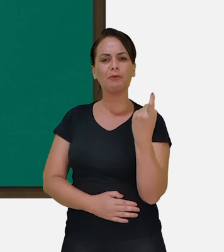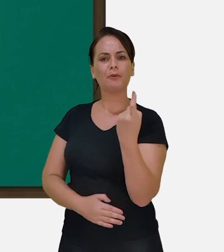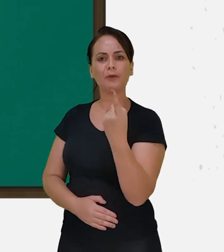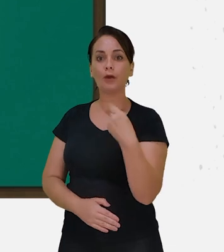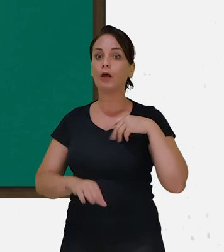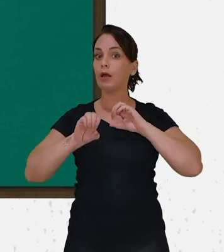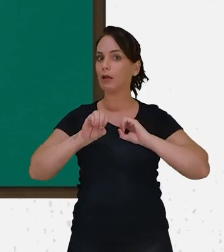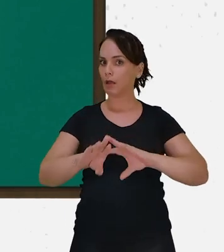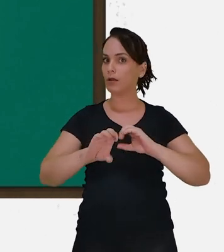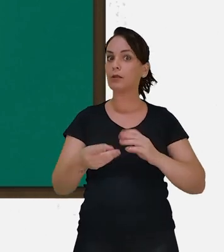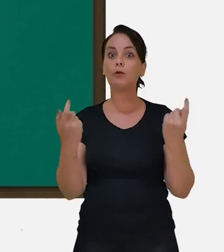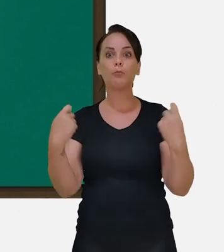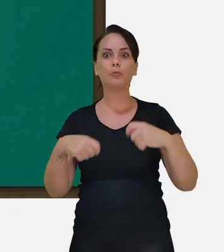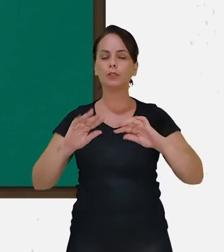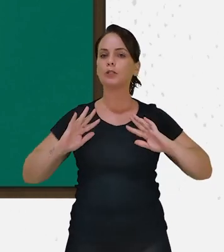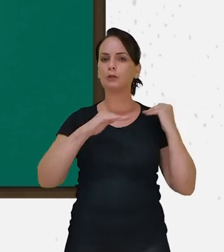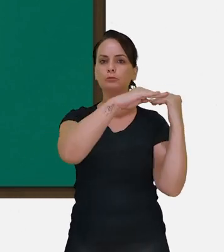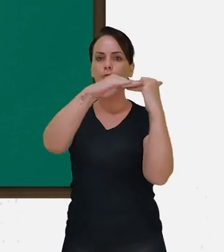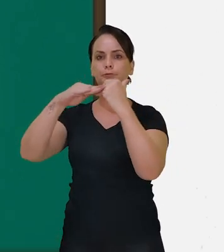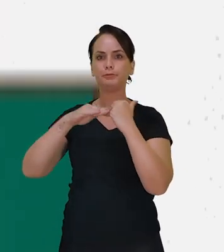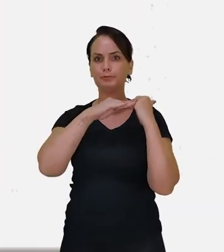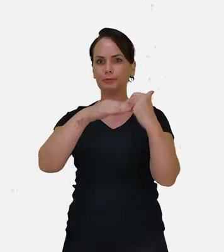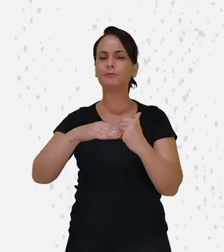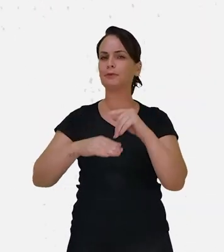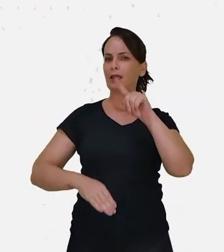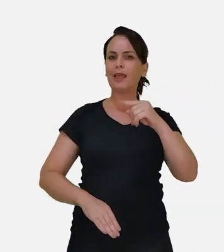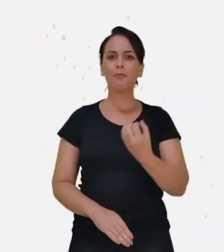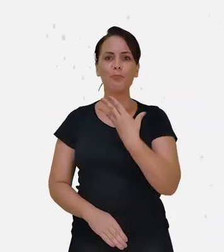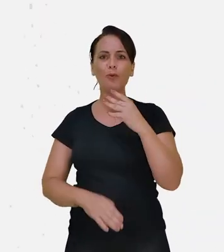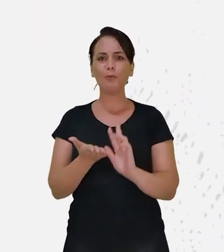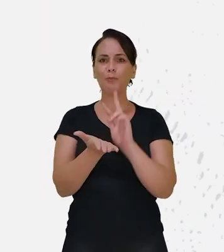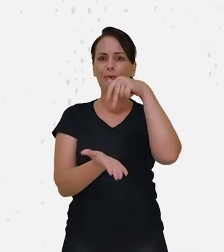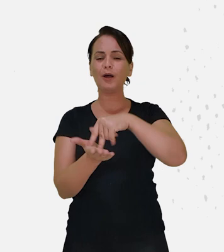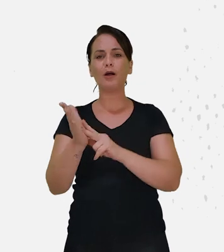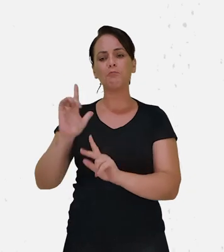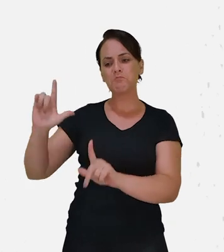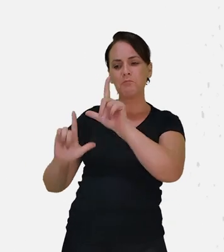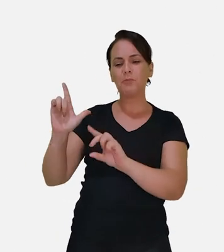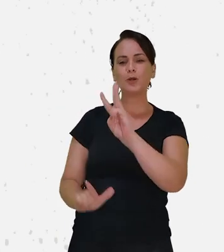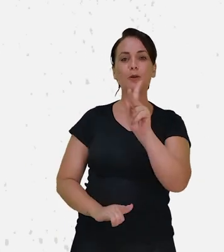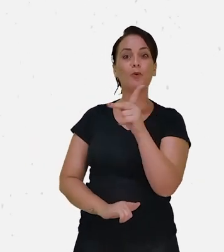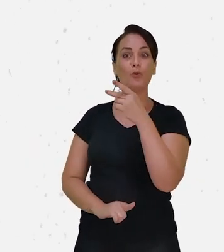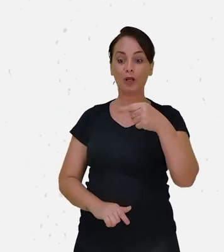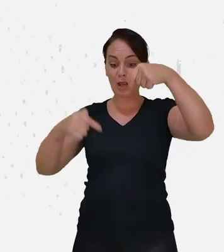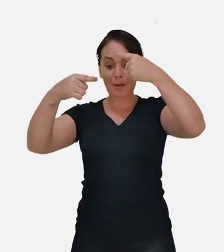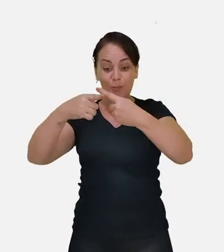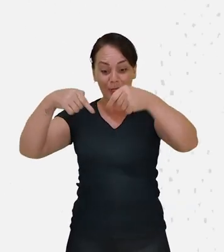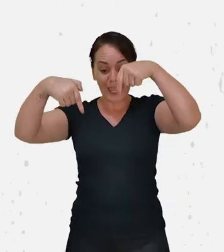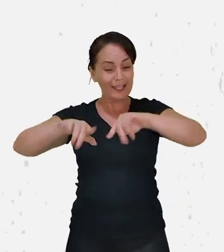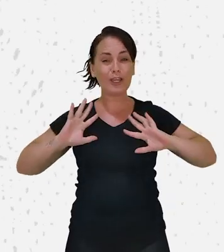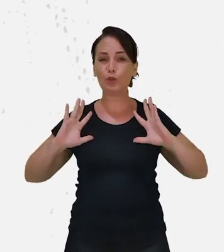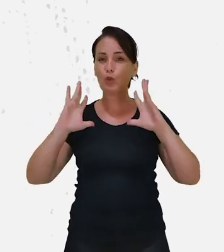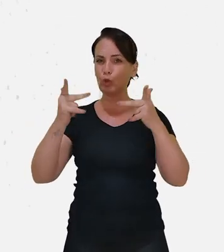a educação tem que ser para todos. É muito bom fazer parte do programa WASH, porque aqui tudo